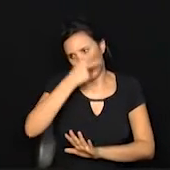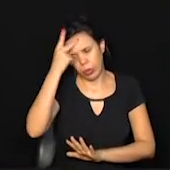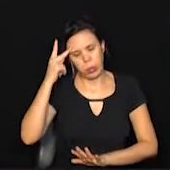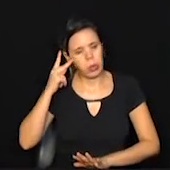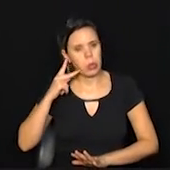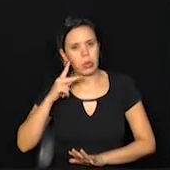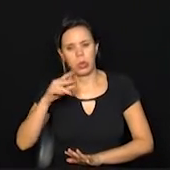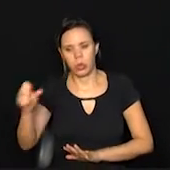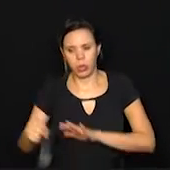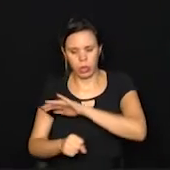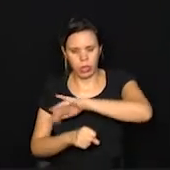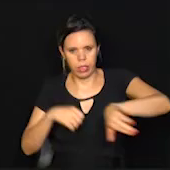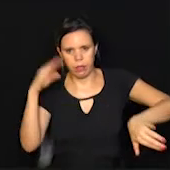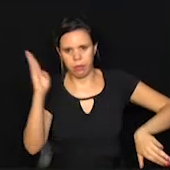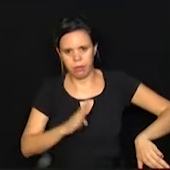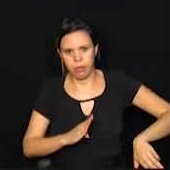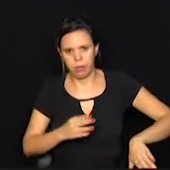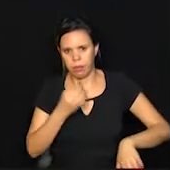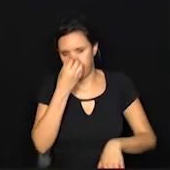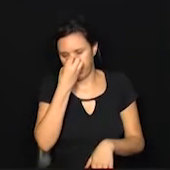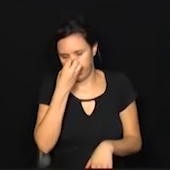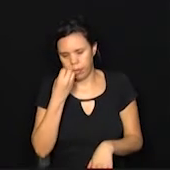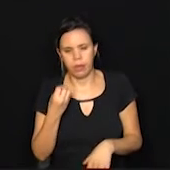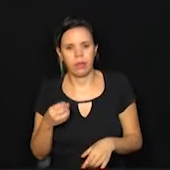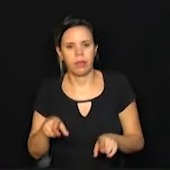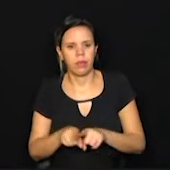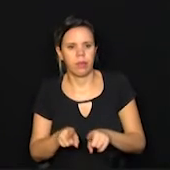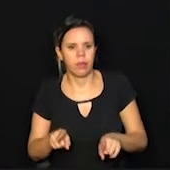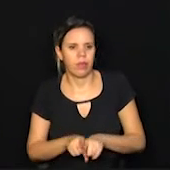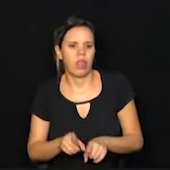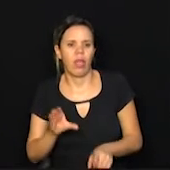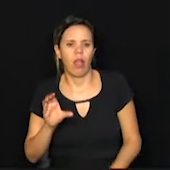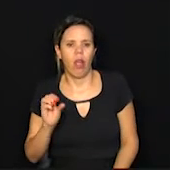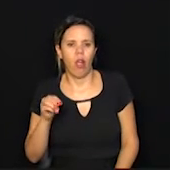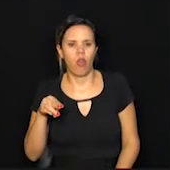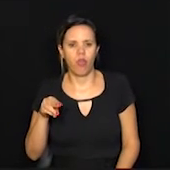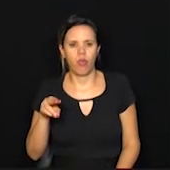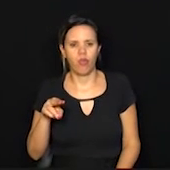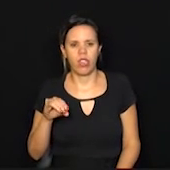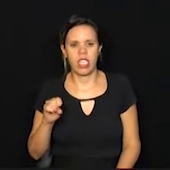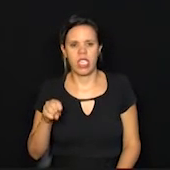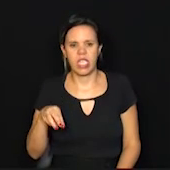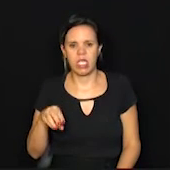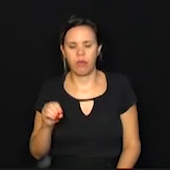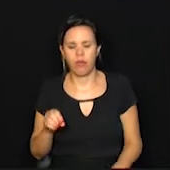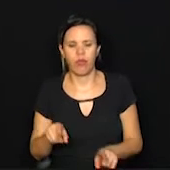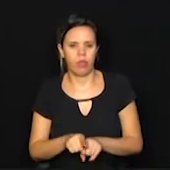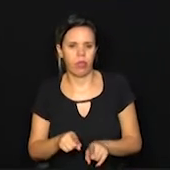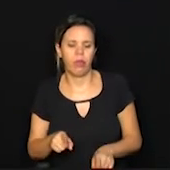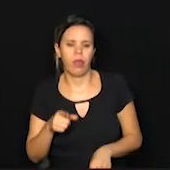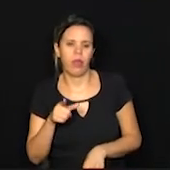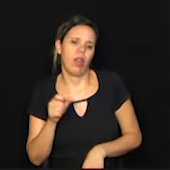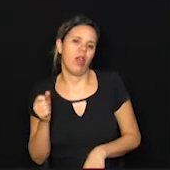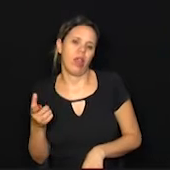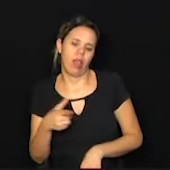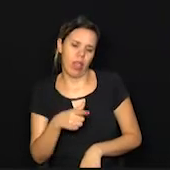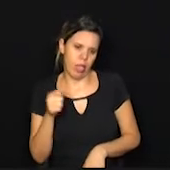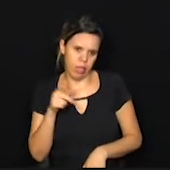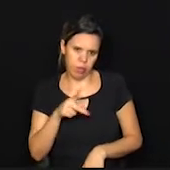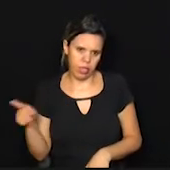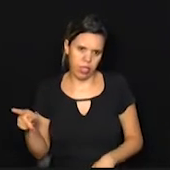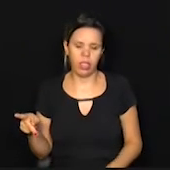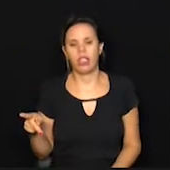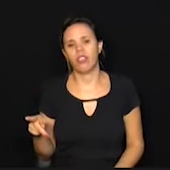usaram no Brasil muito a corrupção e o comunismo então contra o Juscelino Kubitschek era o governo corrupto